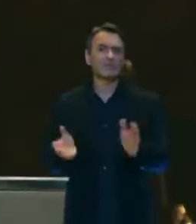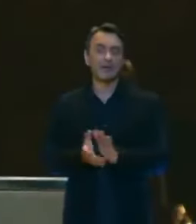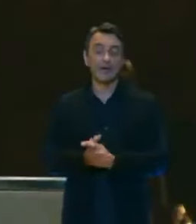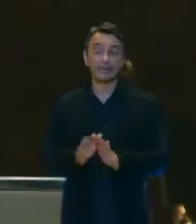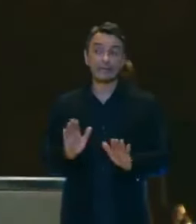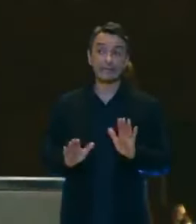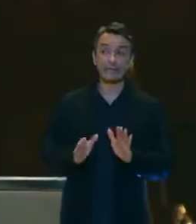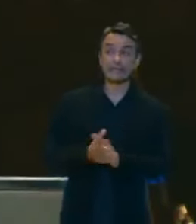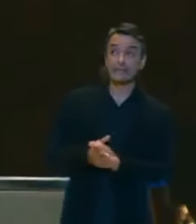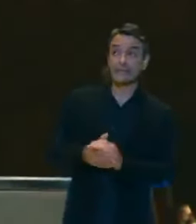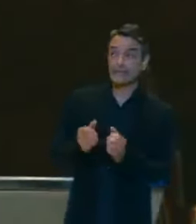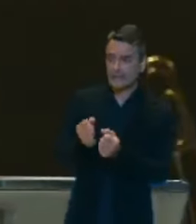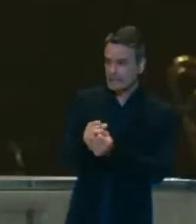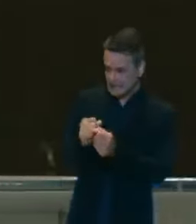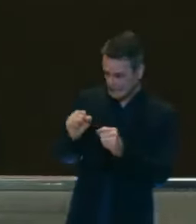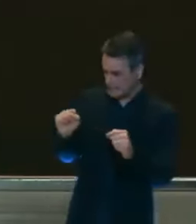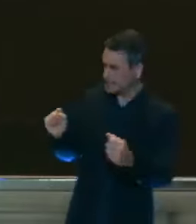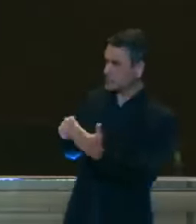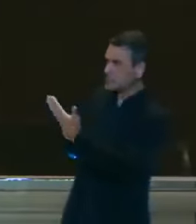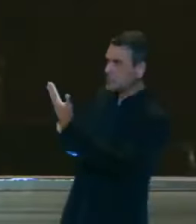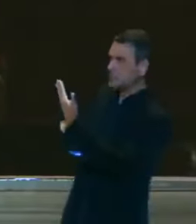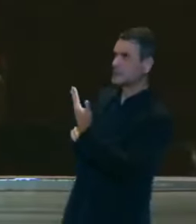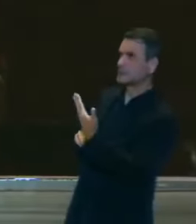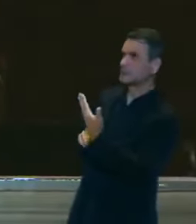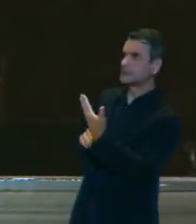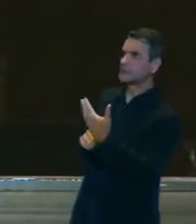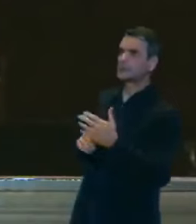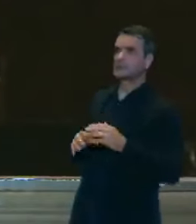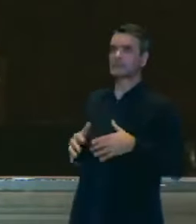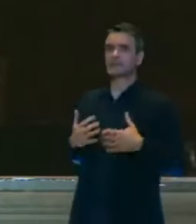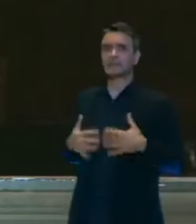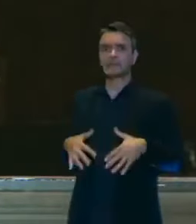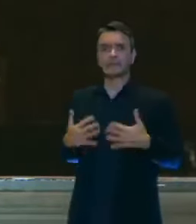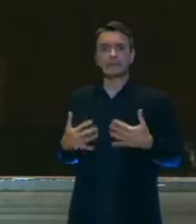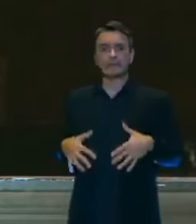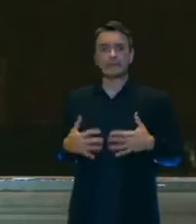vezes quando a grandeza de Deus é revelada a nós, ficamos paralisados,